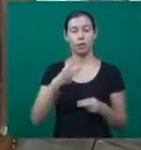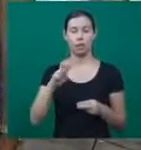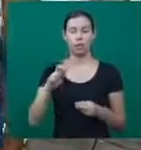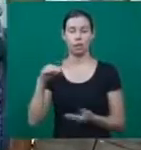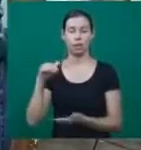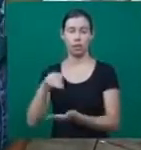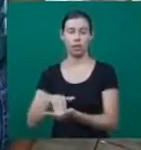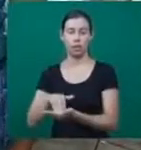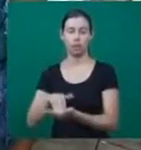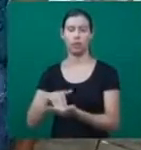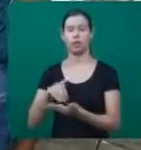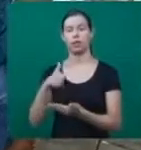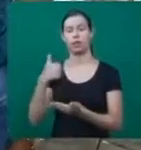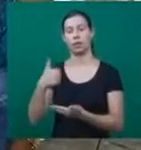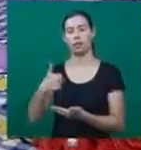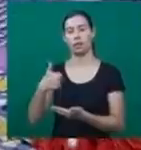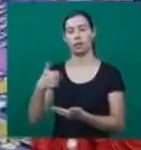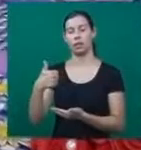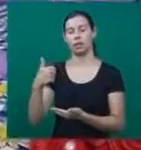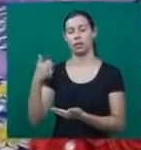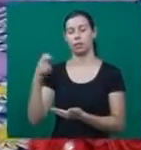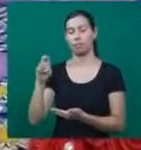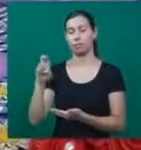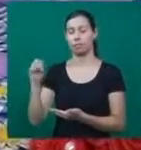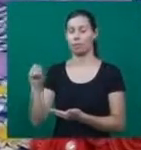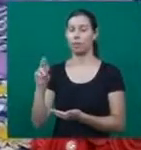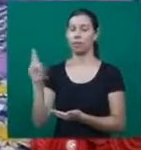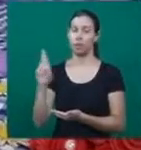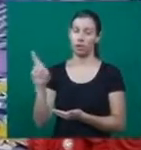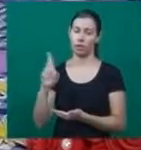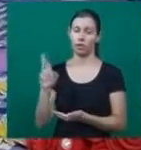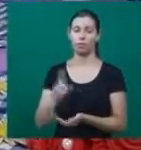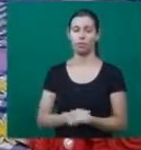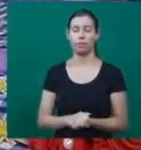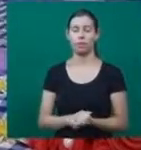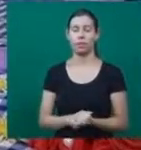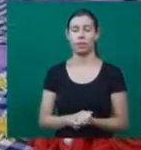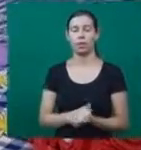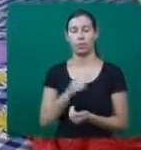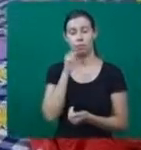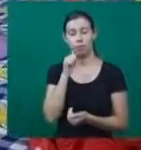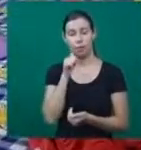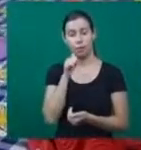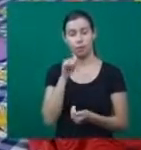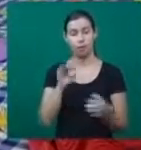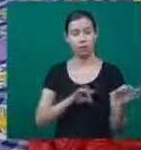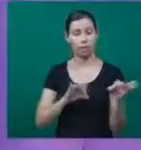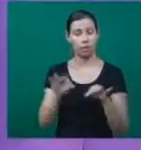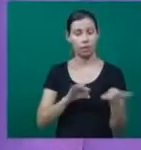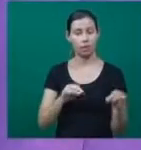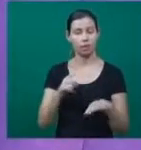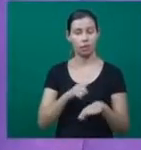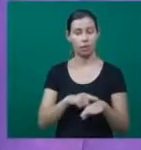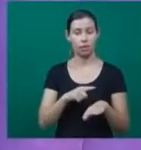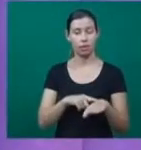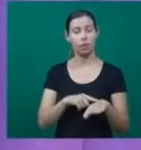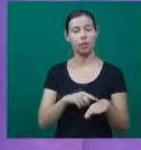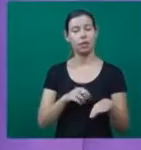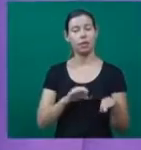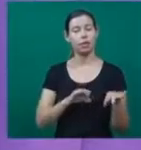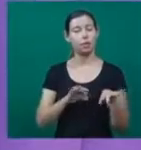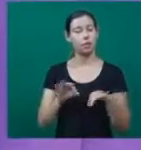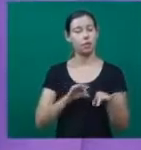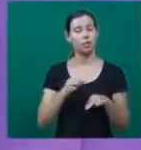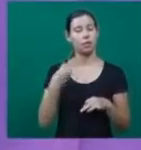115, dependendo do tamanho. Stephanie só não economiza no tempo e no carinho que faz cada uma delas. O trabalho para a